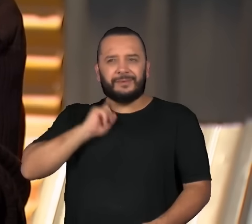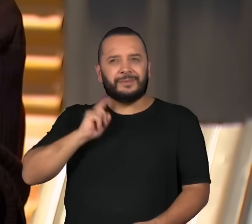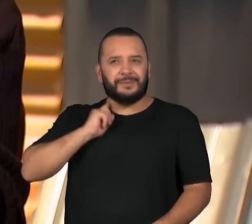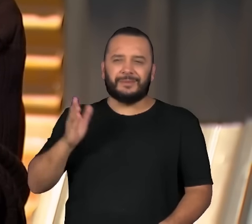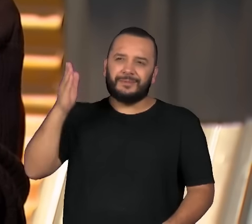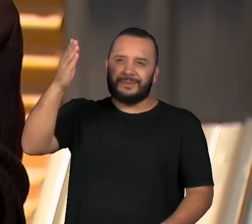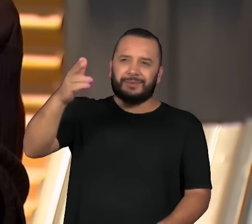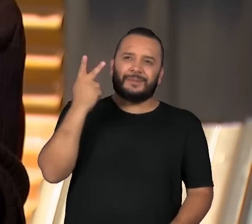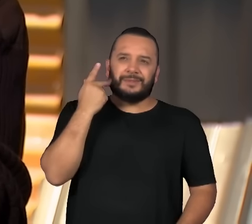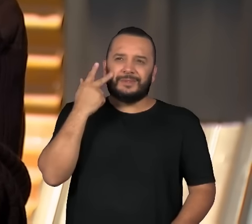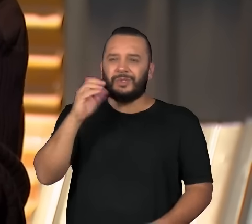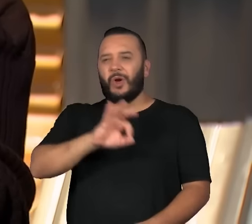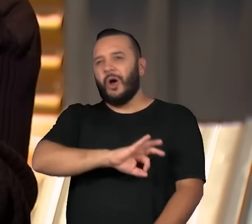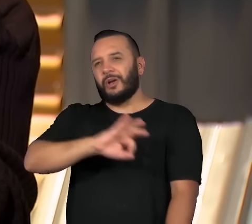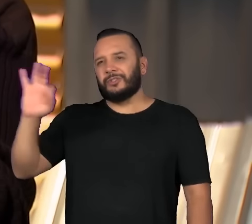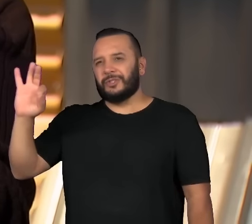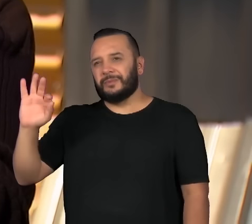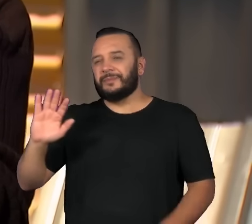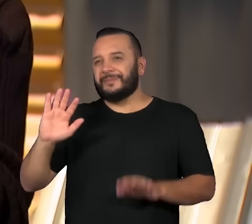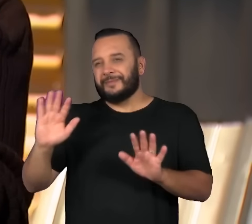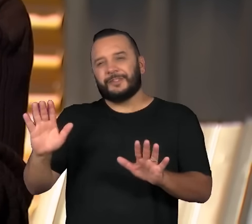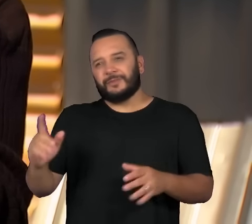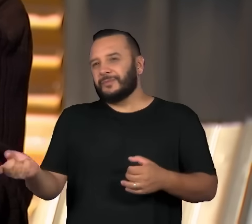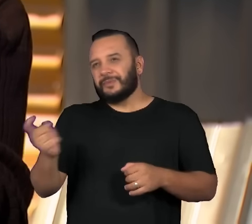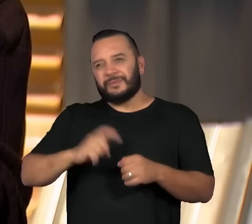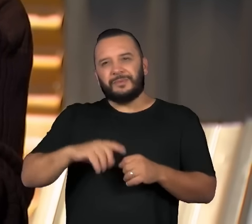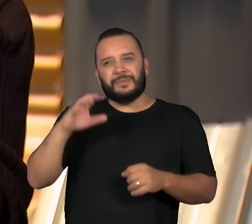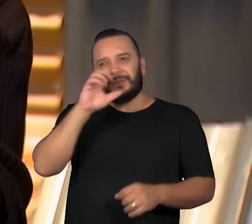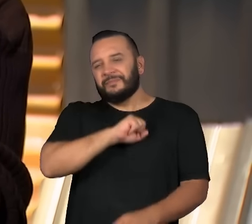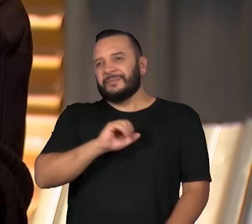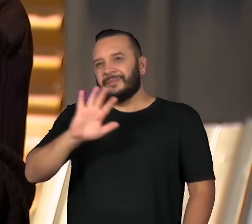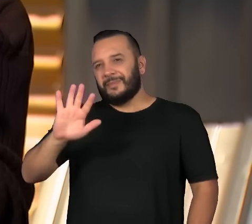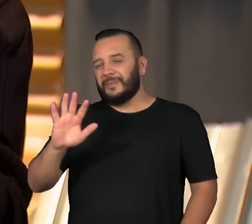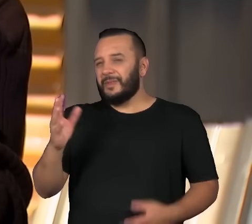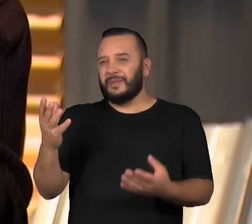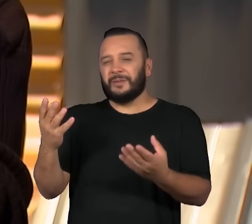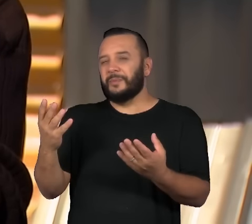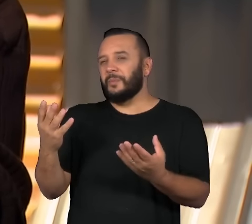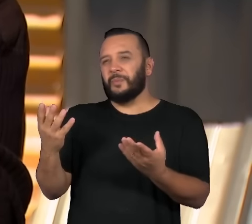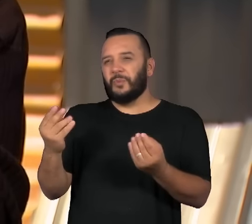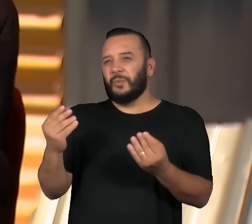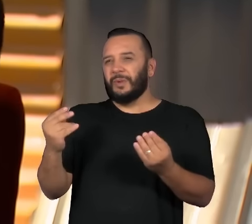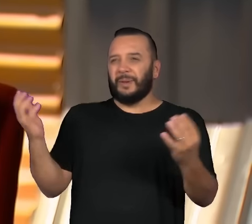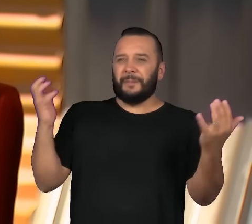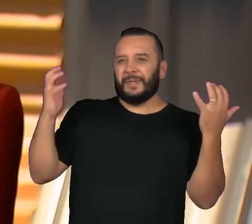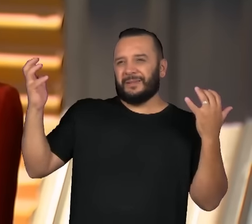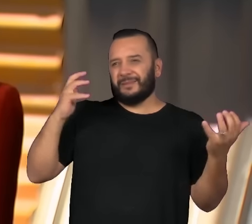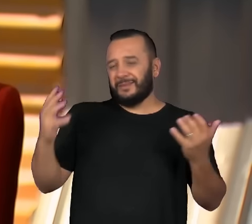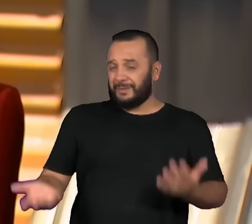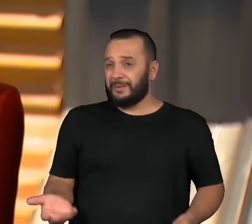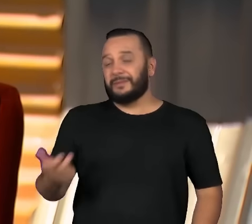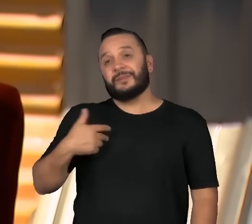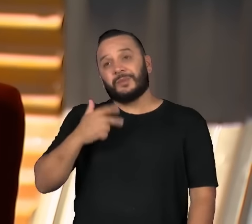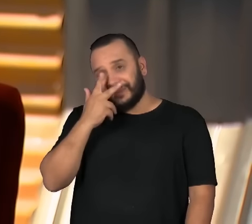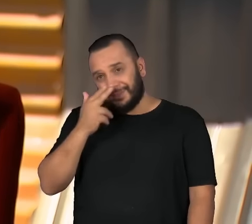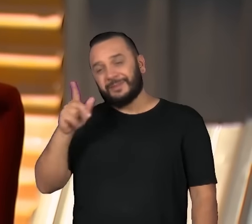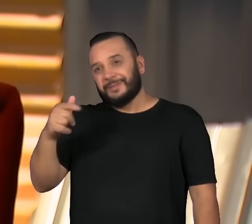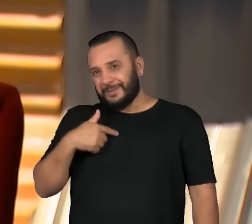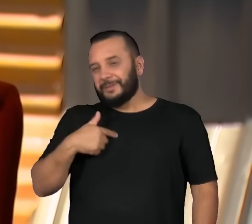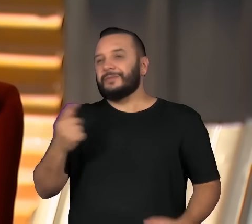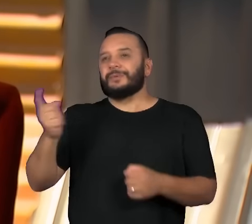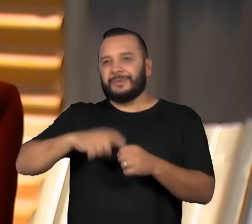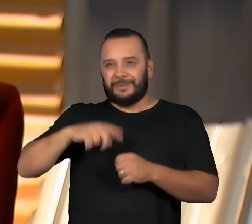Fortaleza, foi ótimo, mas acho que voltou muito cedo. Voltou. Né? Muita pressão e etc. Eu acho que ele ainda vai voltar pro São Paulo, ele